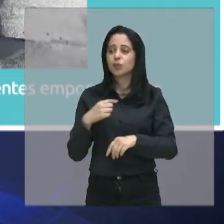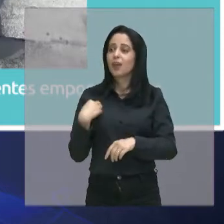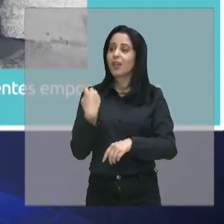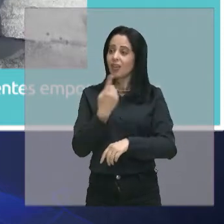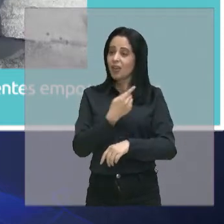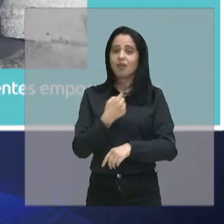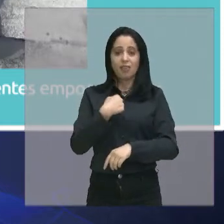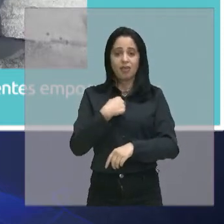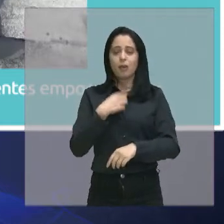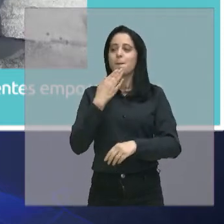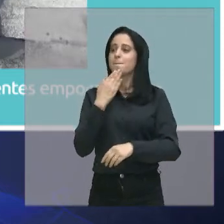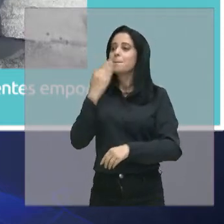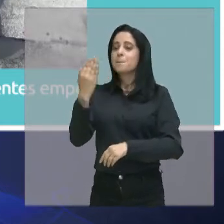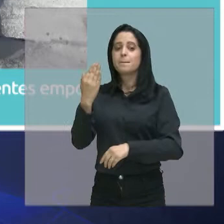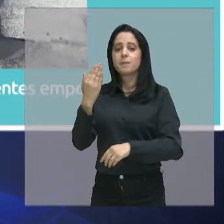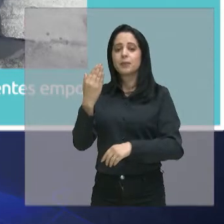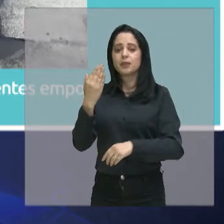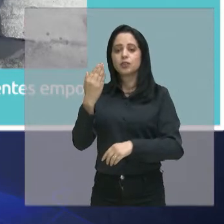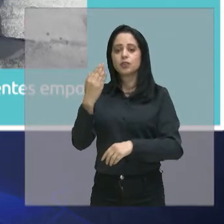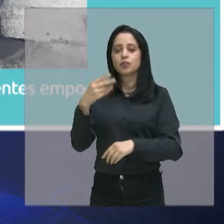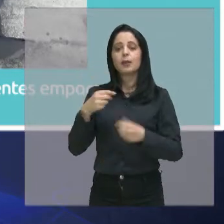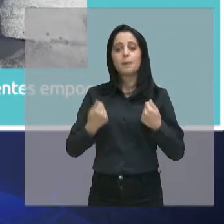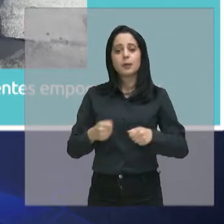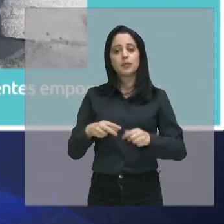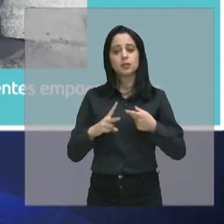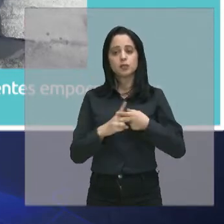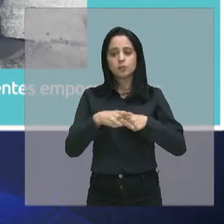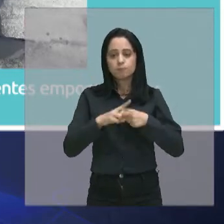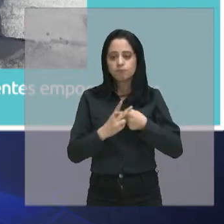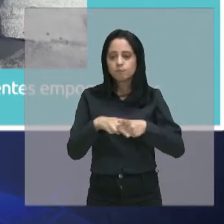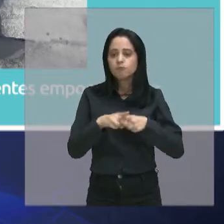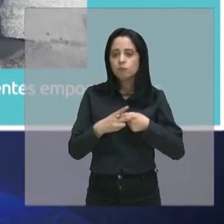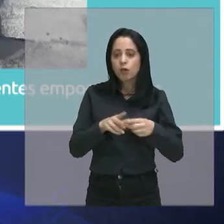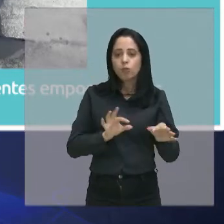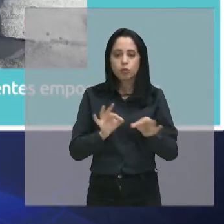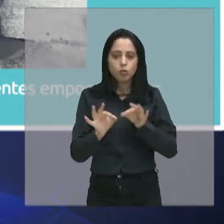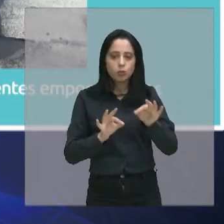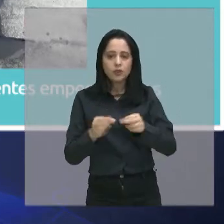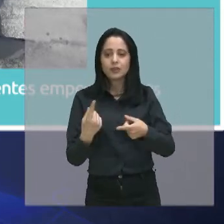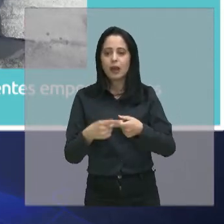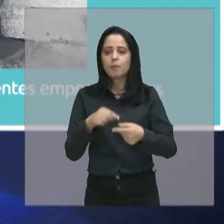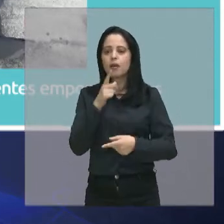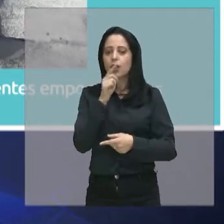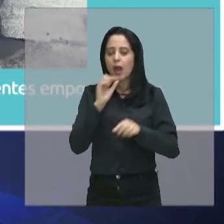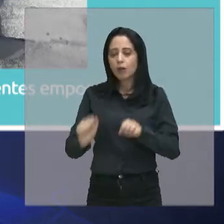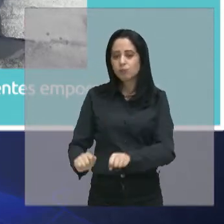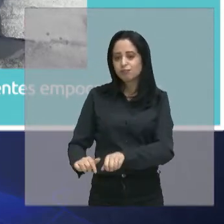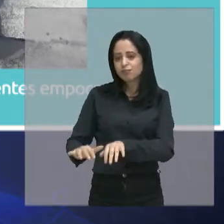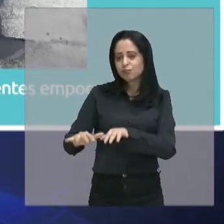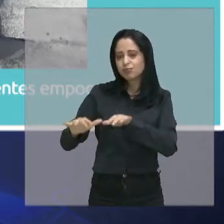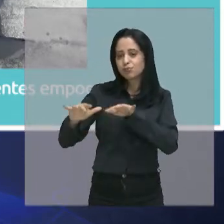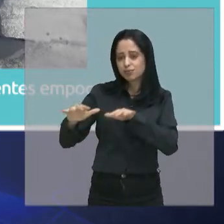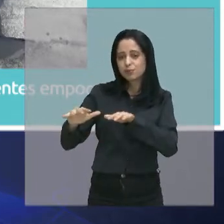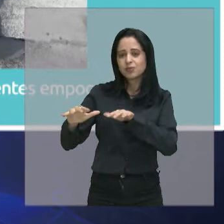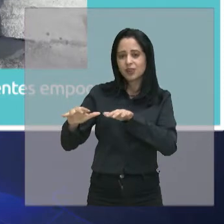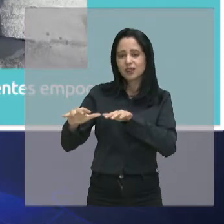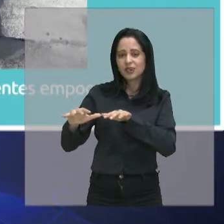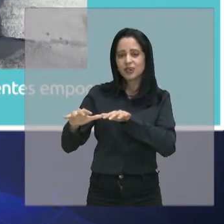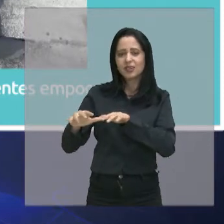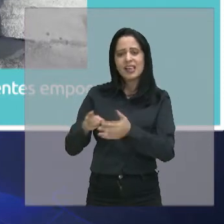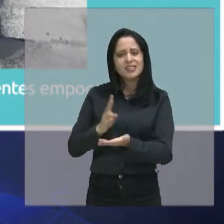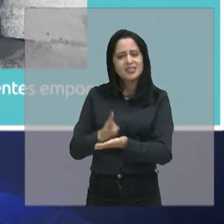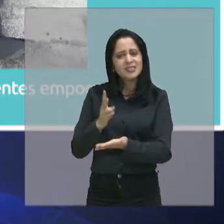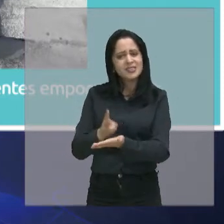para resolver esse problema do empoçamento de água que tinha lá na Rua Itororó, uma drenagem ineficiente, com